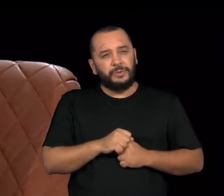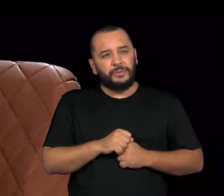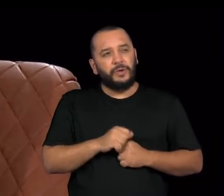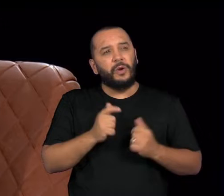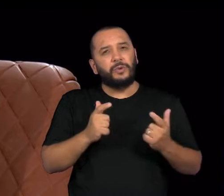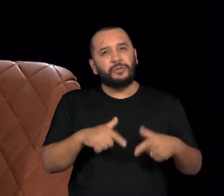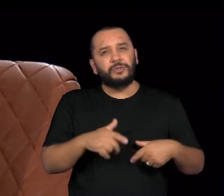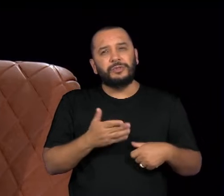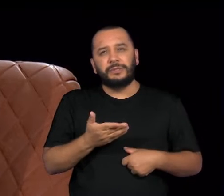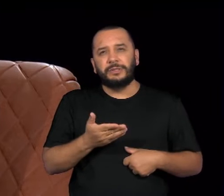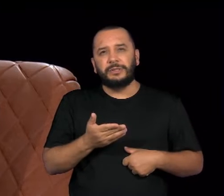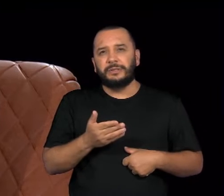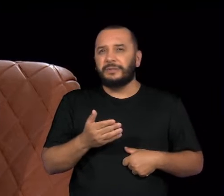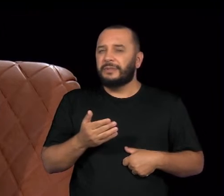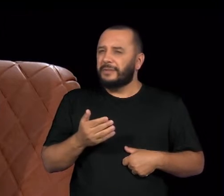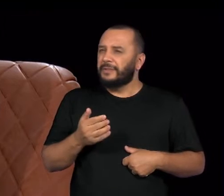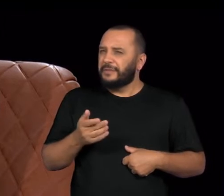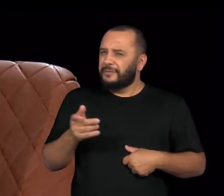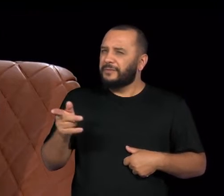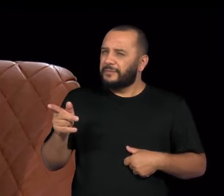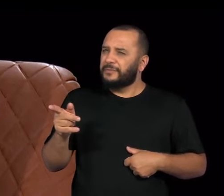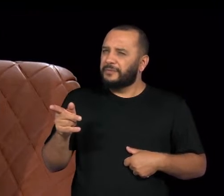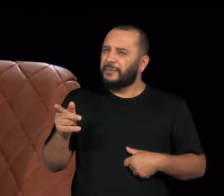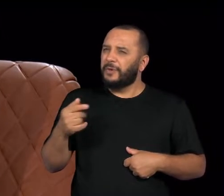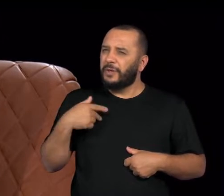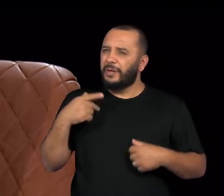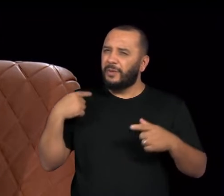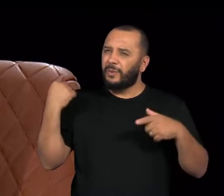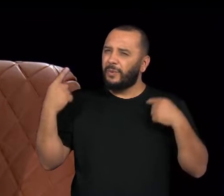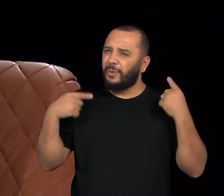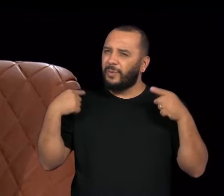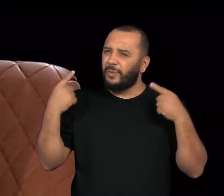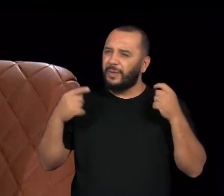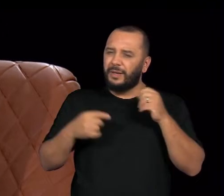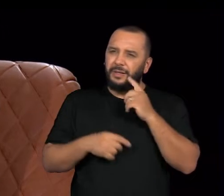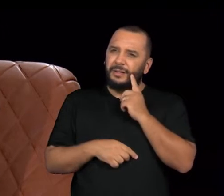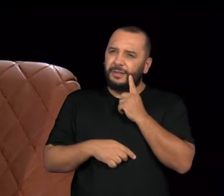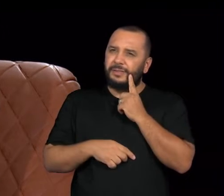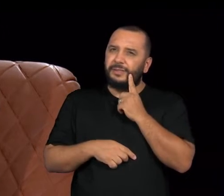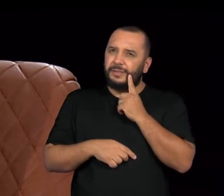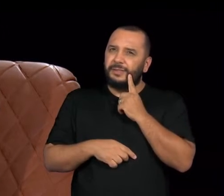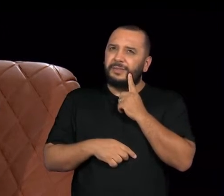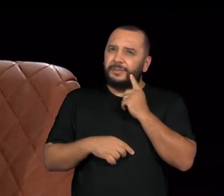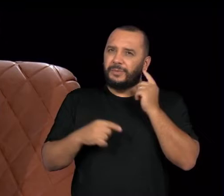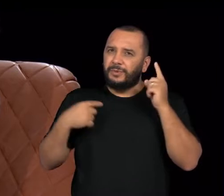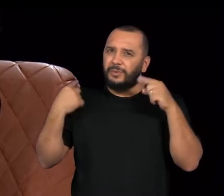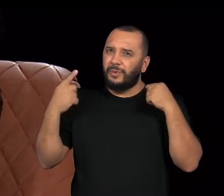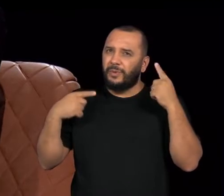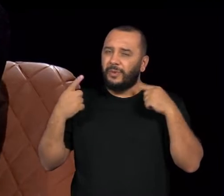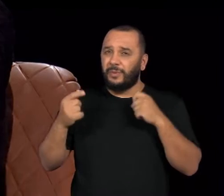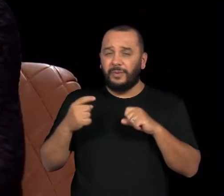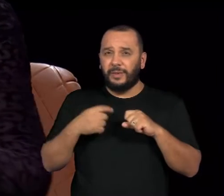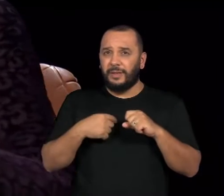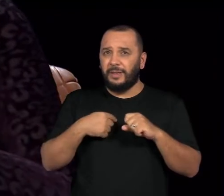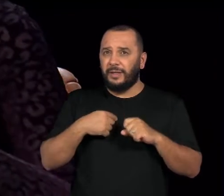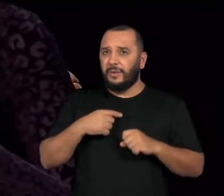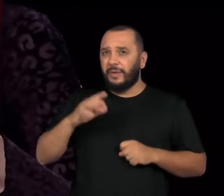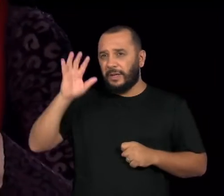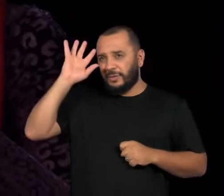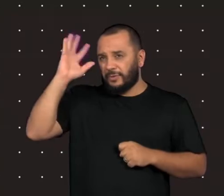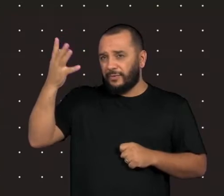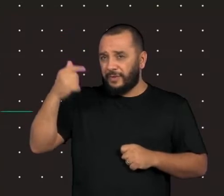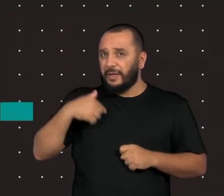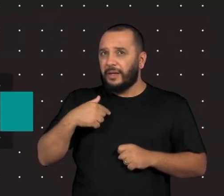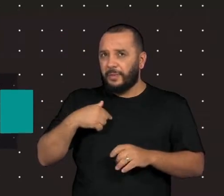Foi. Aquilo foi realmente uma loucura e tanto. Cara, muito louco aquilo. Primeiro que eu resolvi, eu produzi